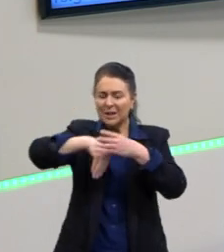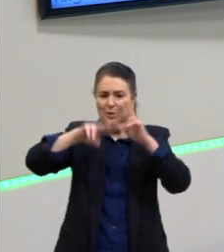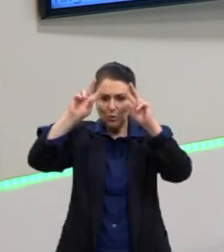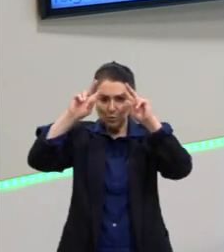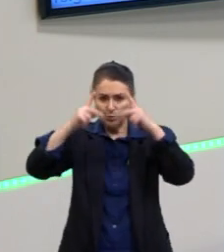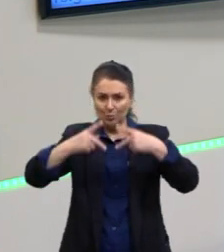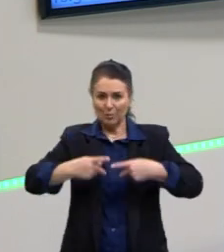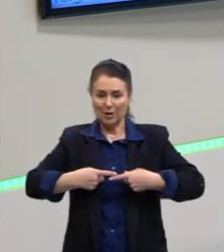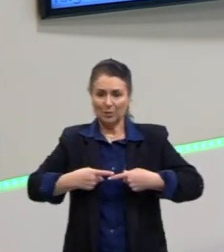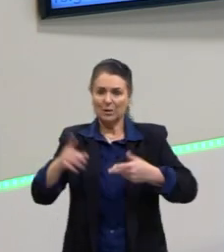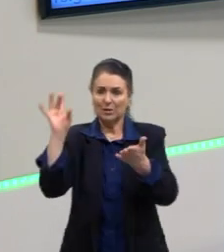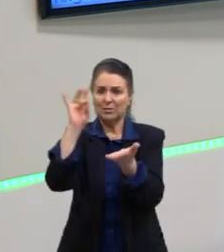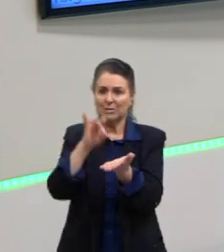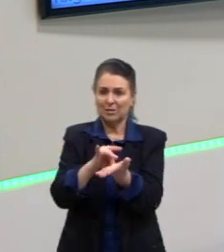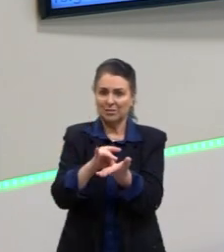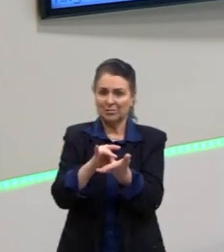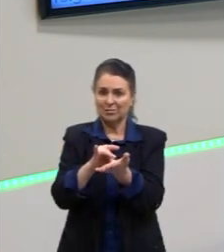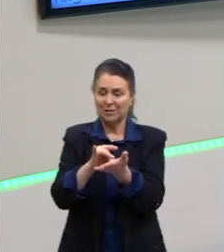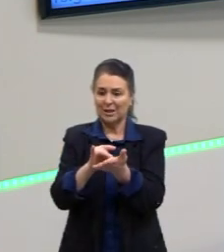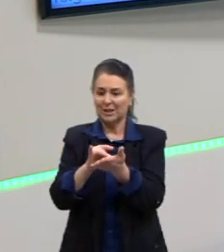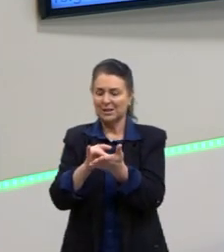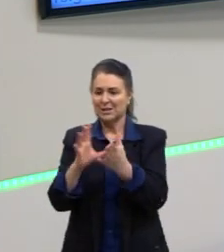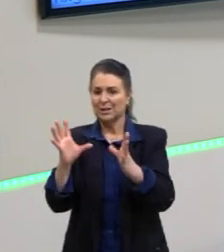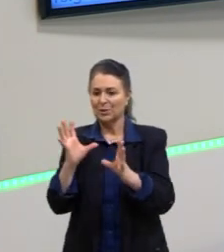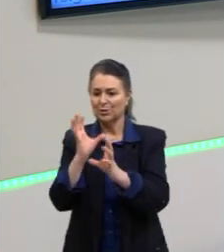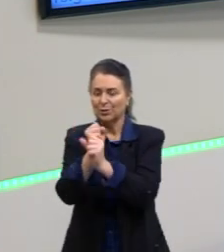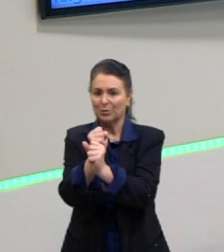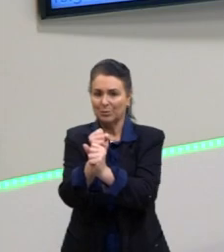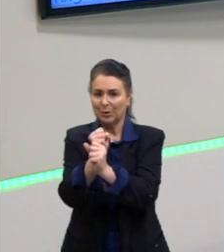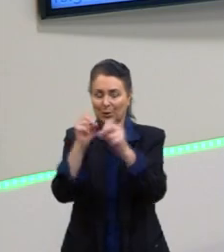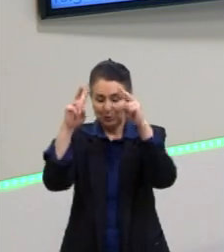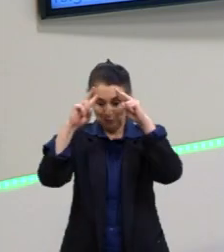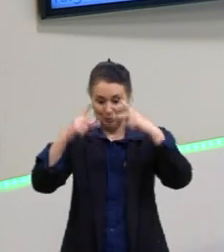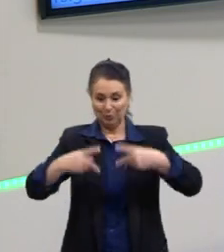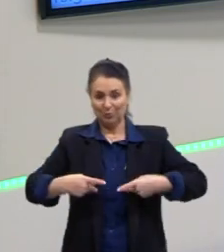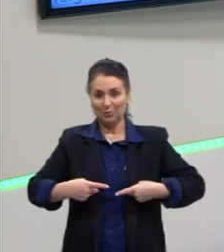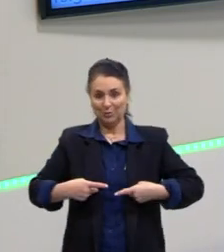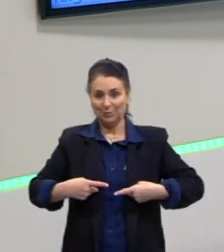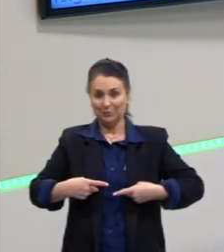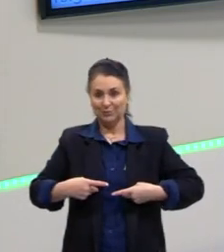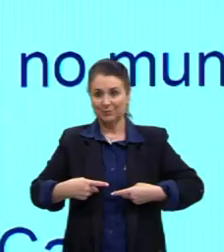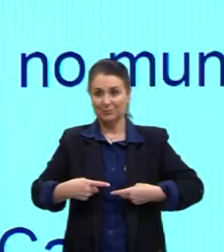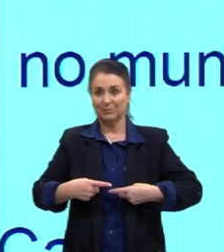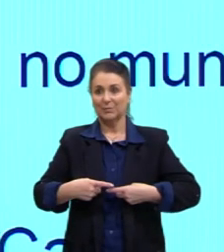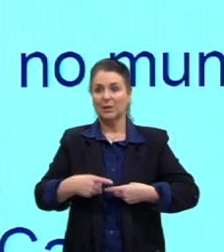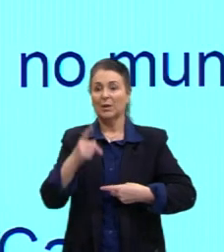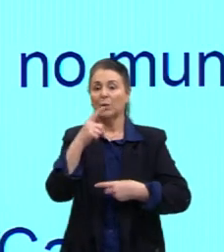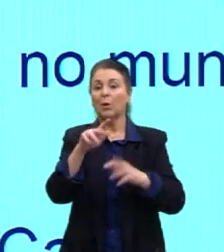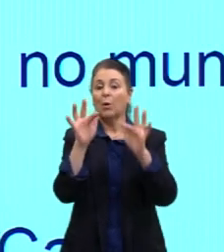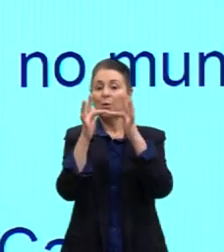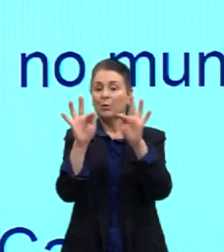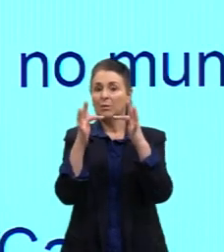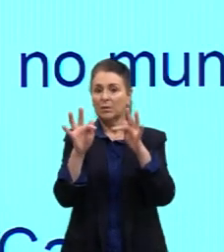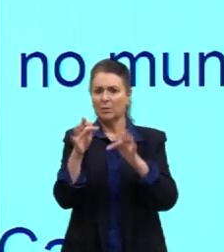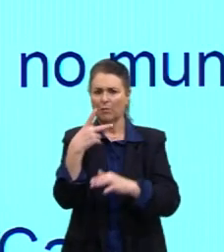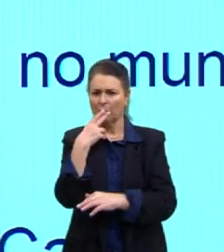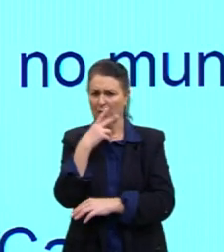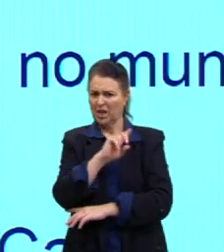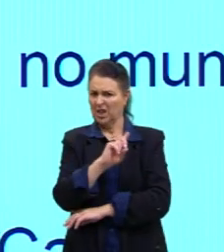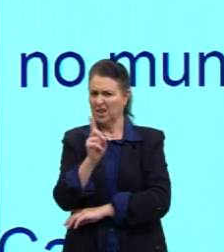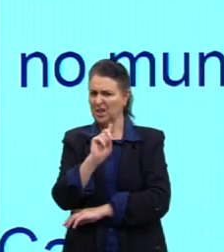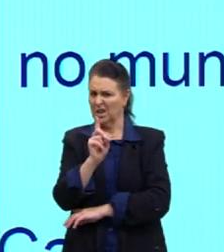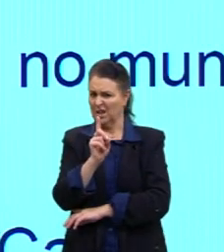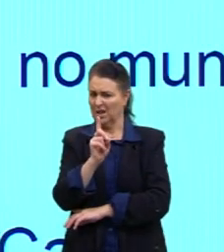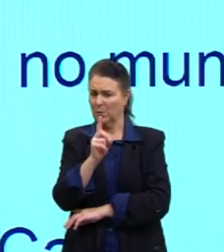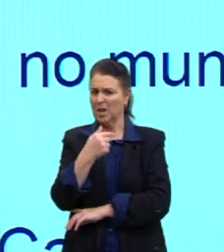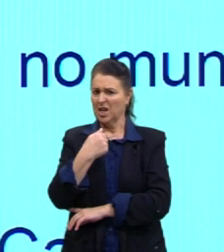constituição dessa totalidade de Constituição do ser humano né aqui outra frasezinha né fofoqueira não querida